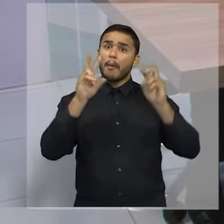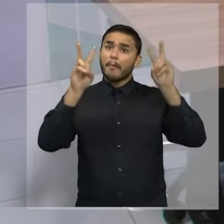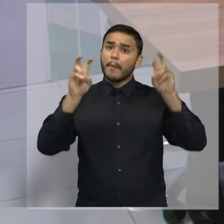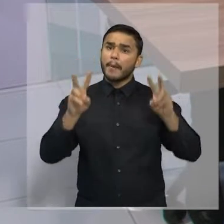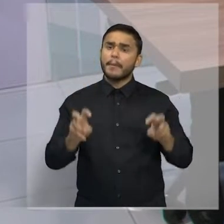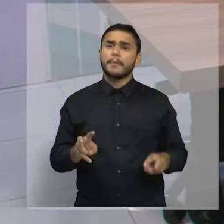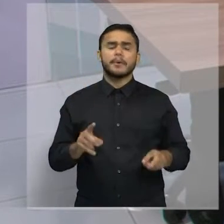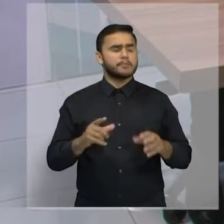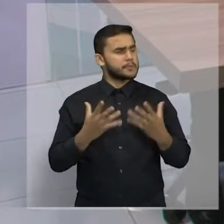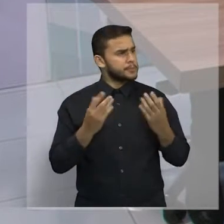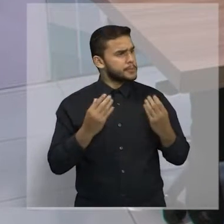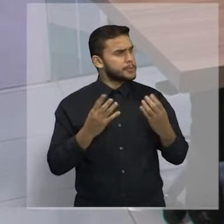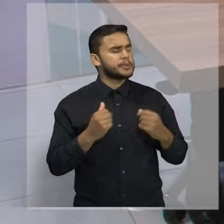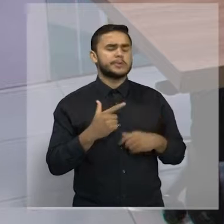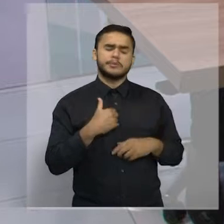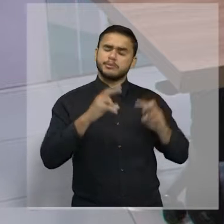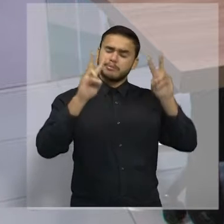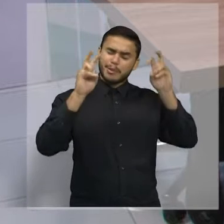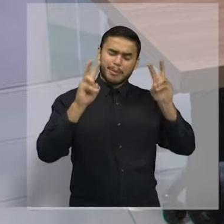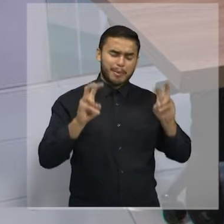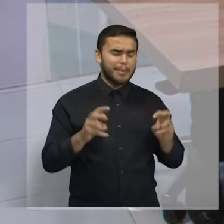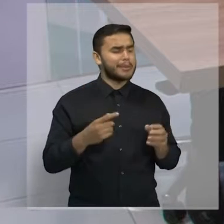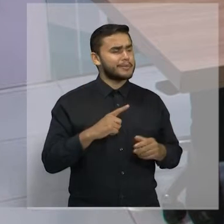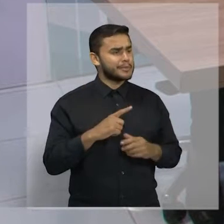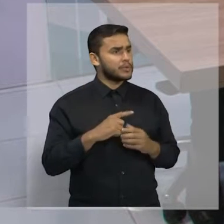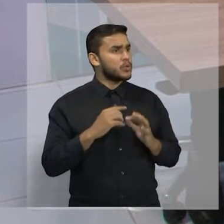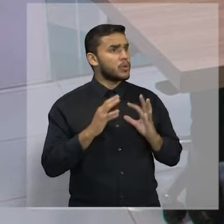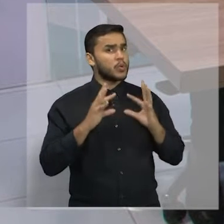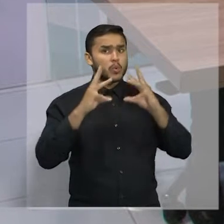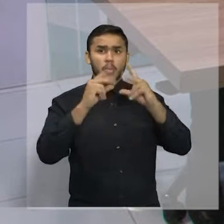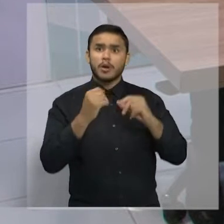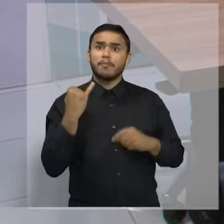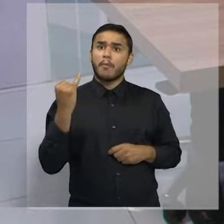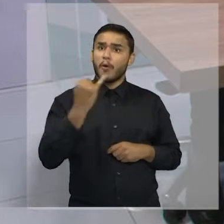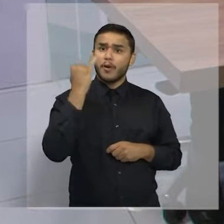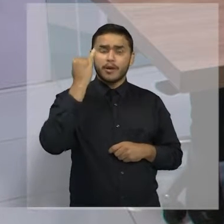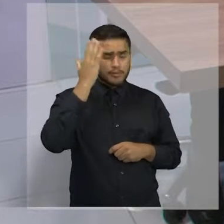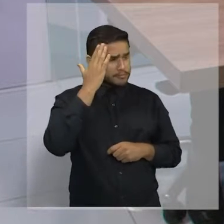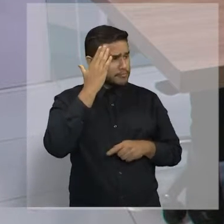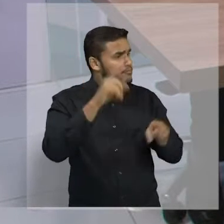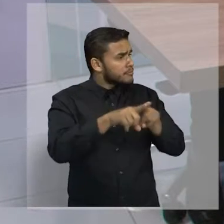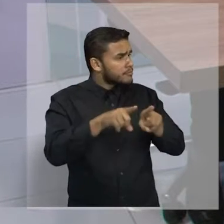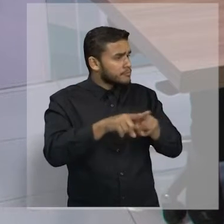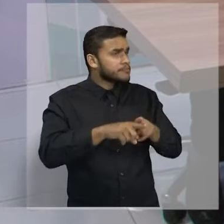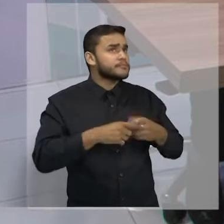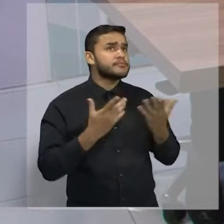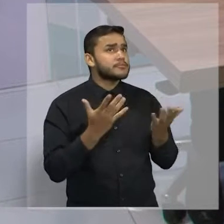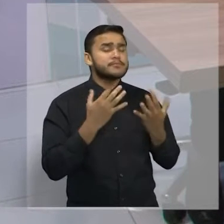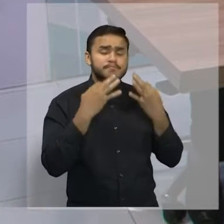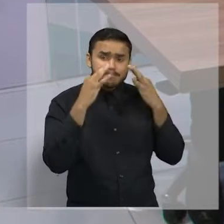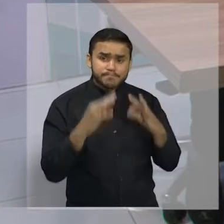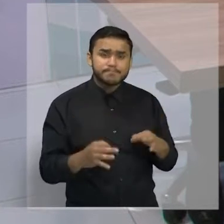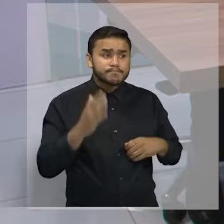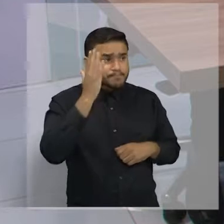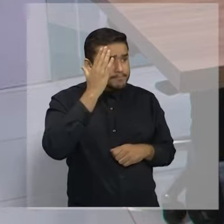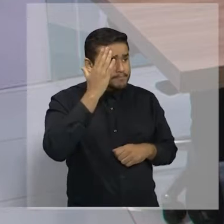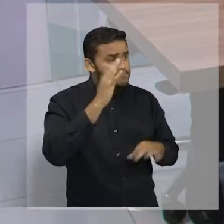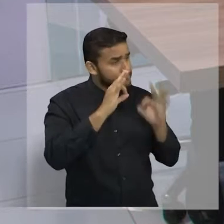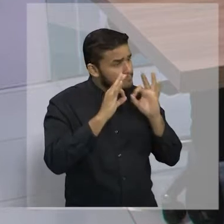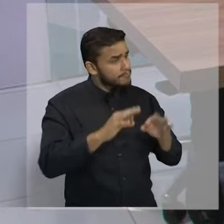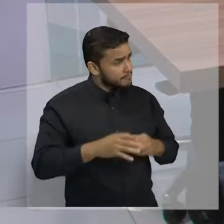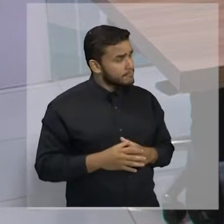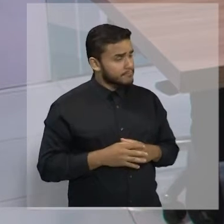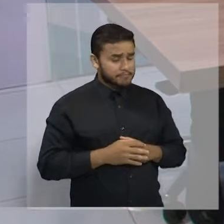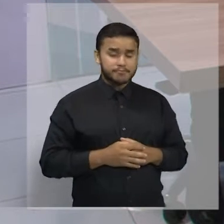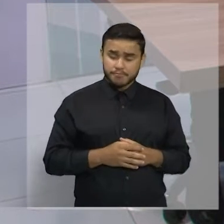tem diversas pautas micro que não deixam de ser tão importante, que a gente precisa entender isso. Você